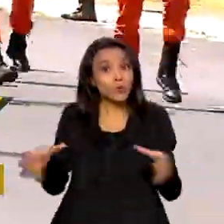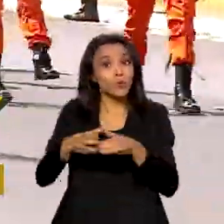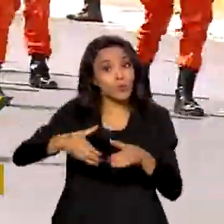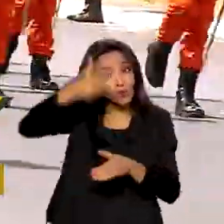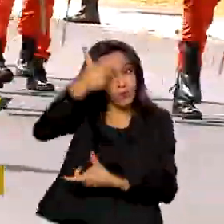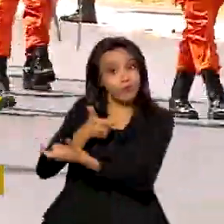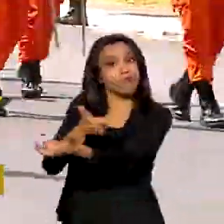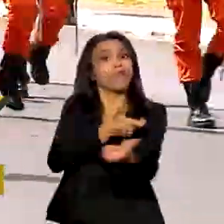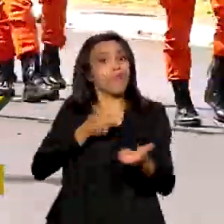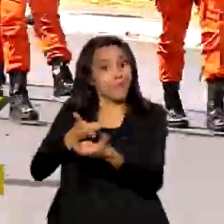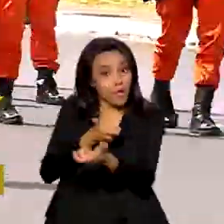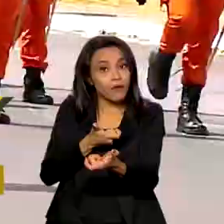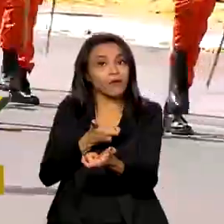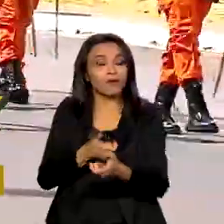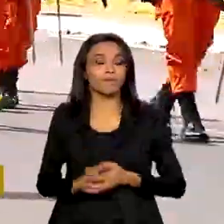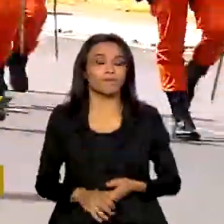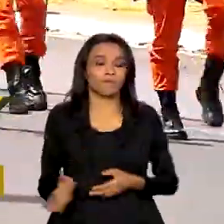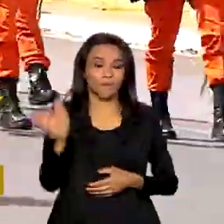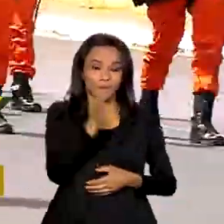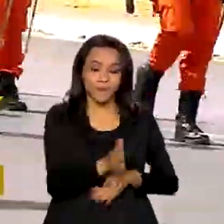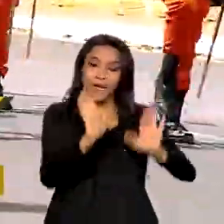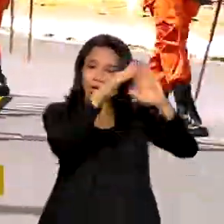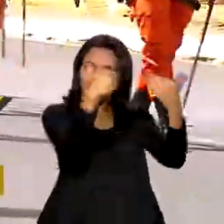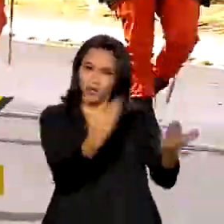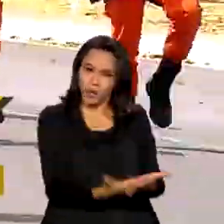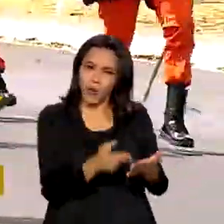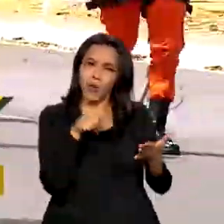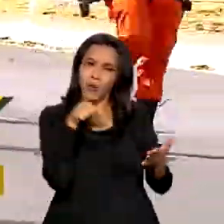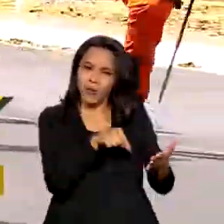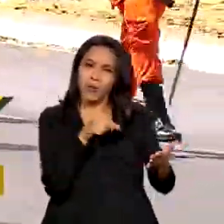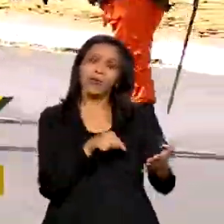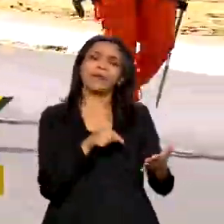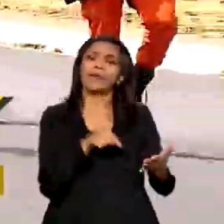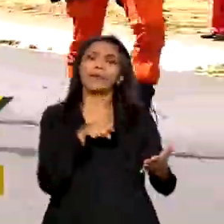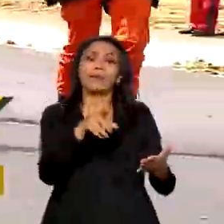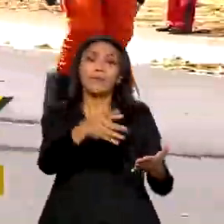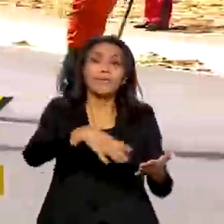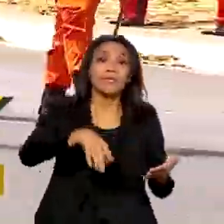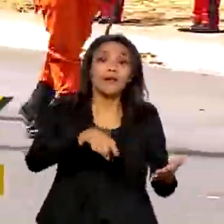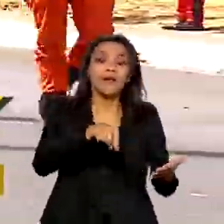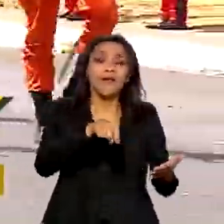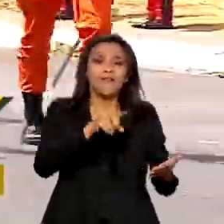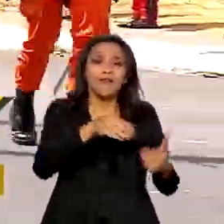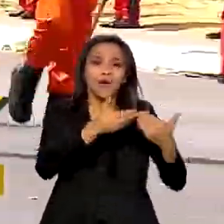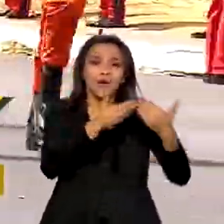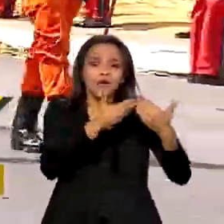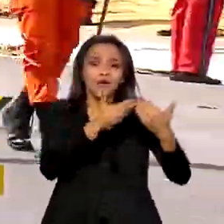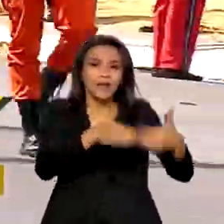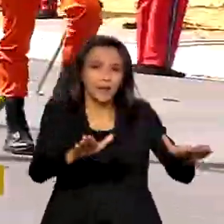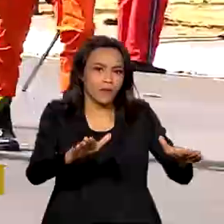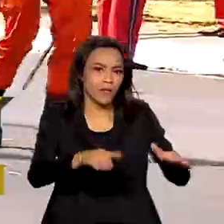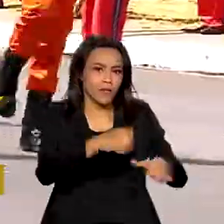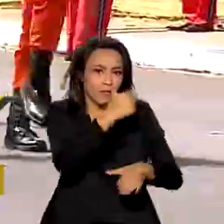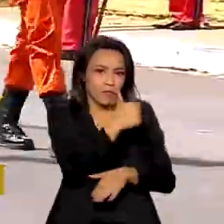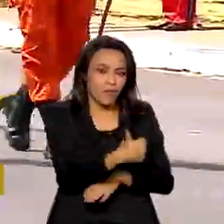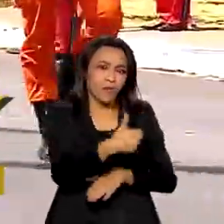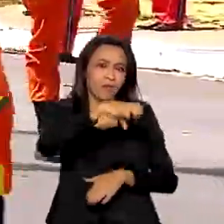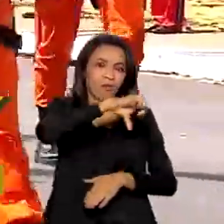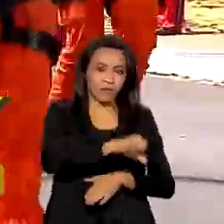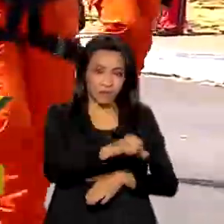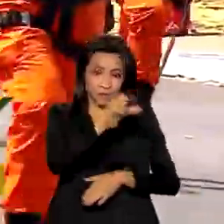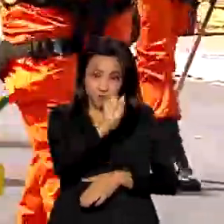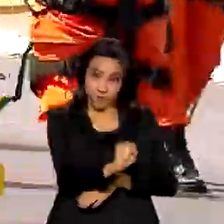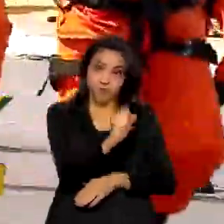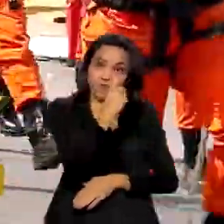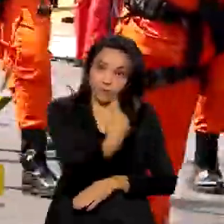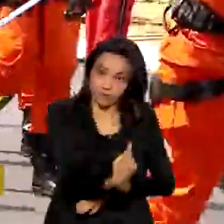Corte. A Academia de Bombeiro Militar Coronel Osmar Alves Pinheiro foi inaugurada em